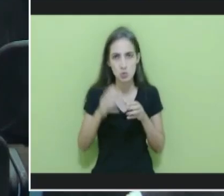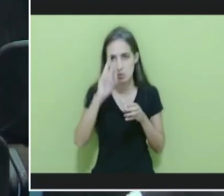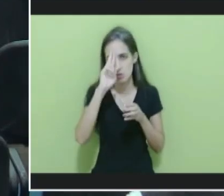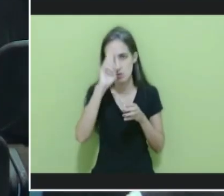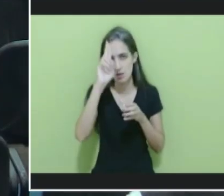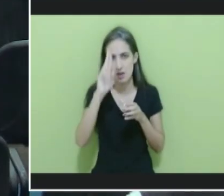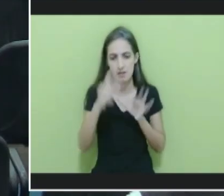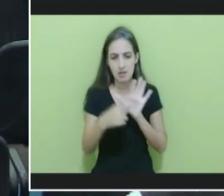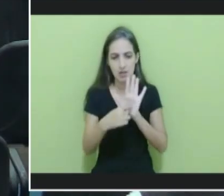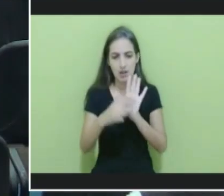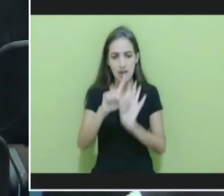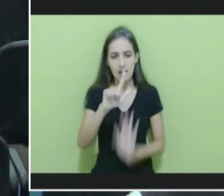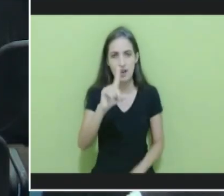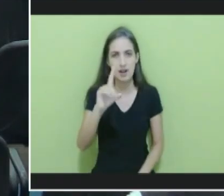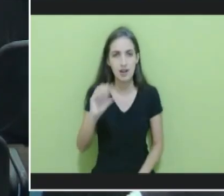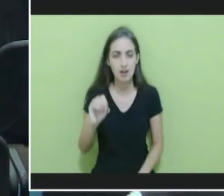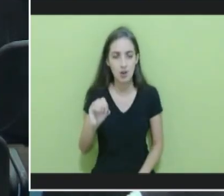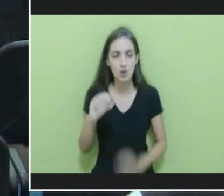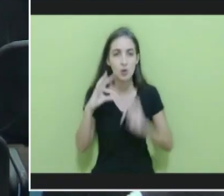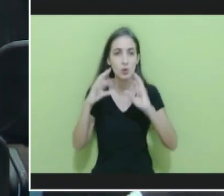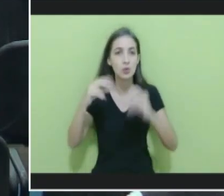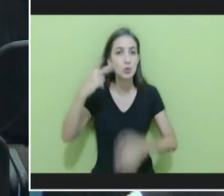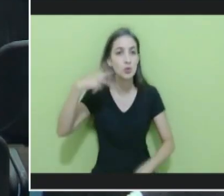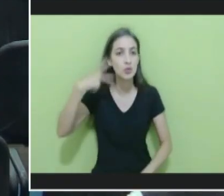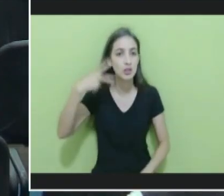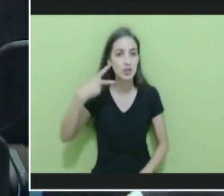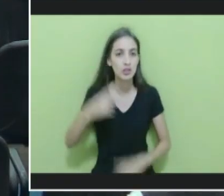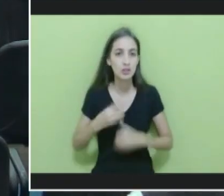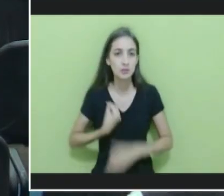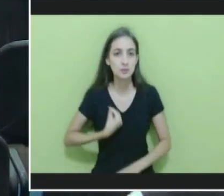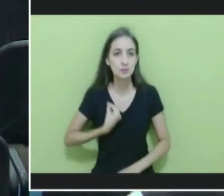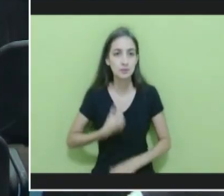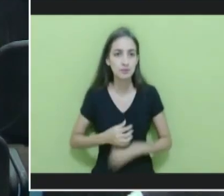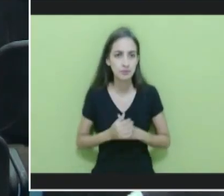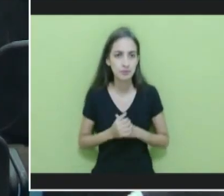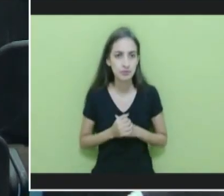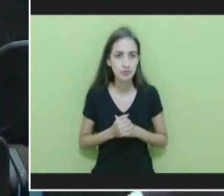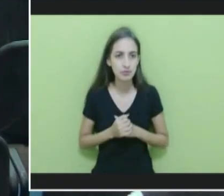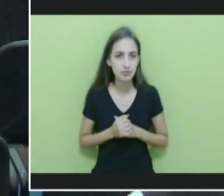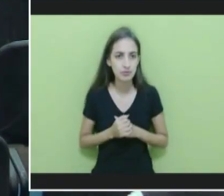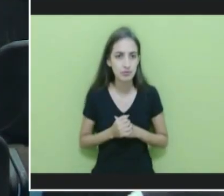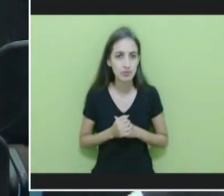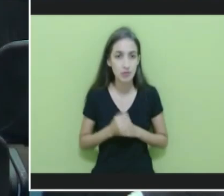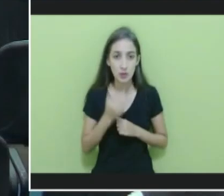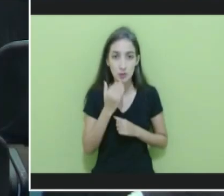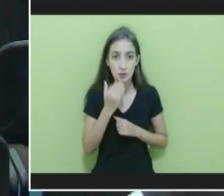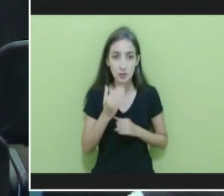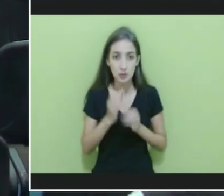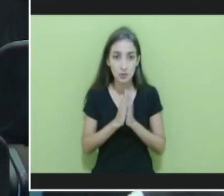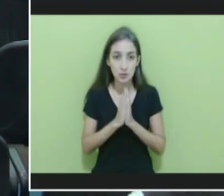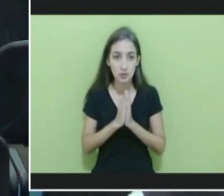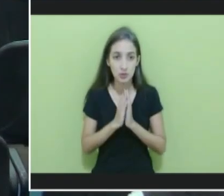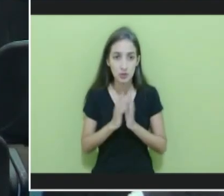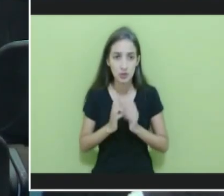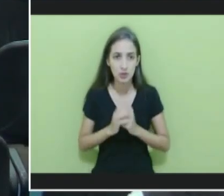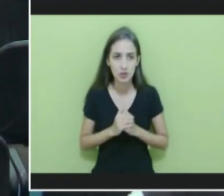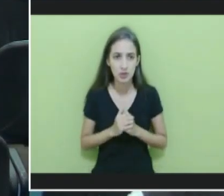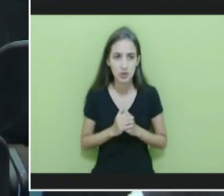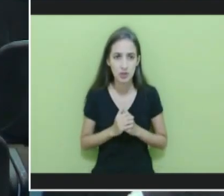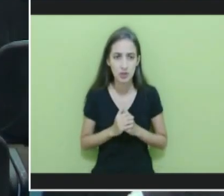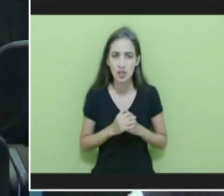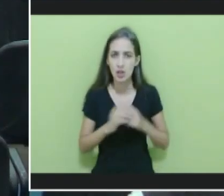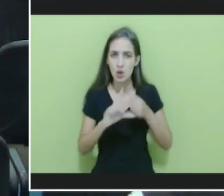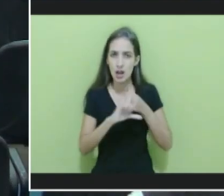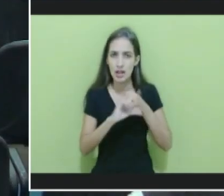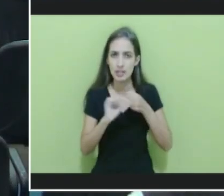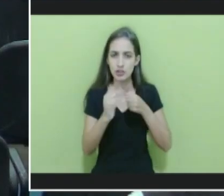demais vereadores e presentes aqui. Eu gostaria, Francisco, se você pudesse ter a bondade de colocar para nós lá no artigo 28, o